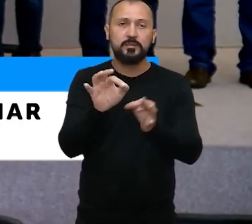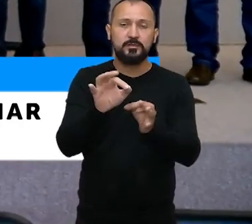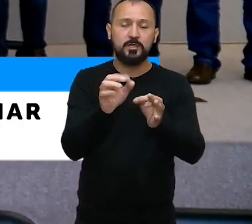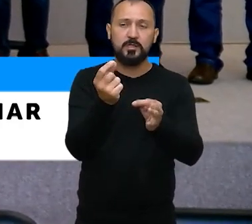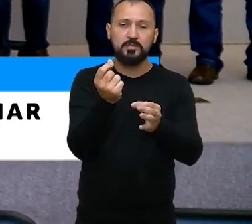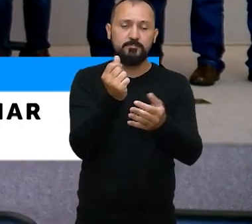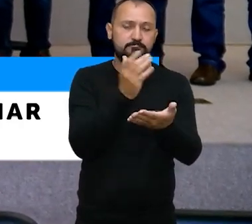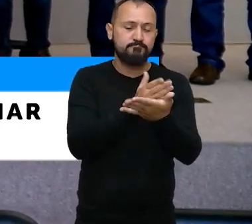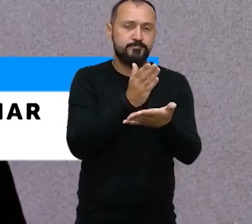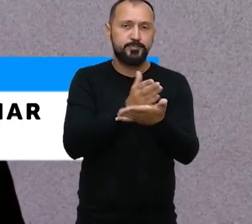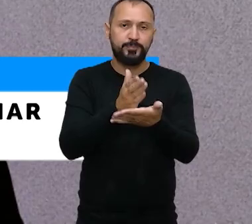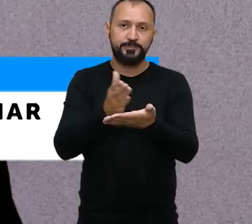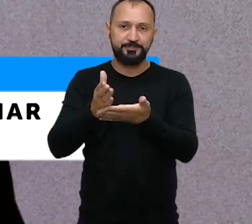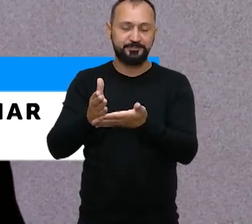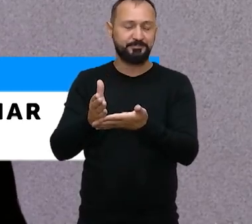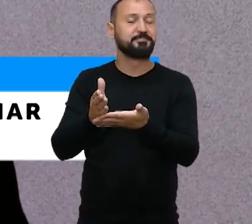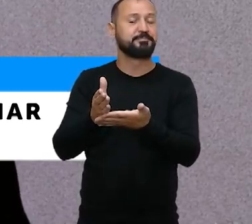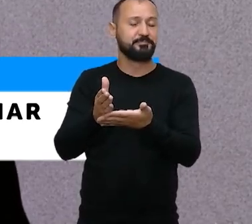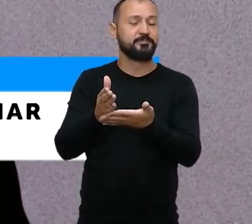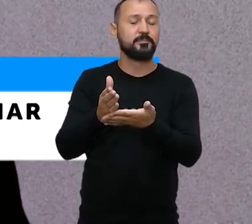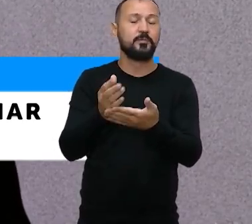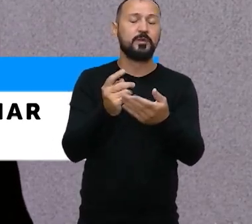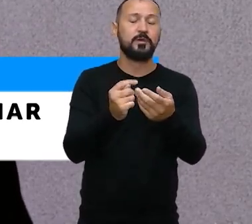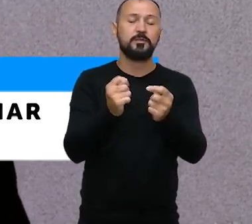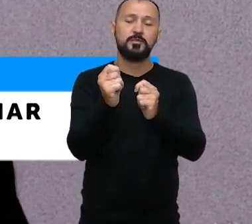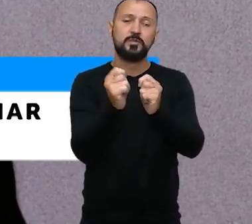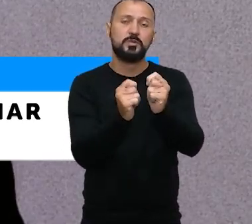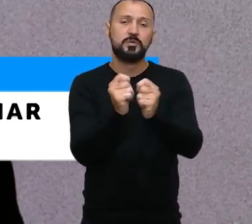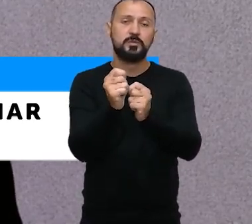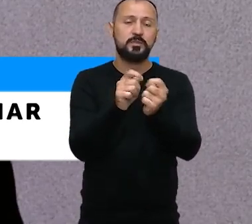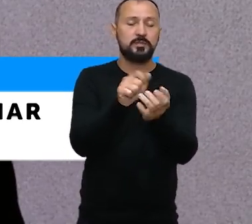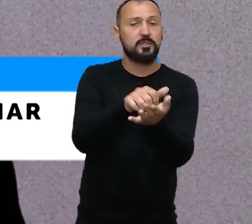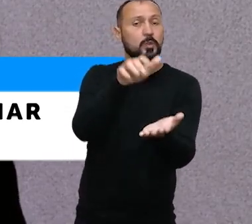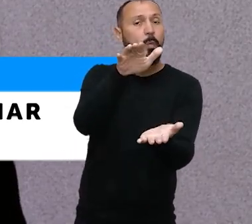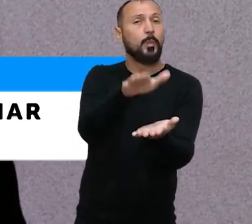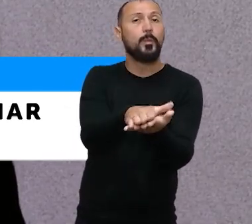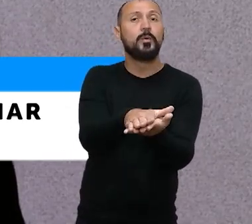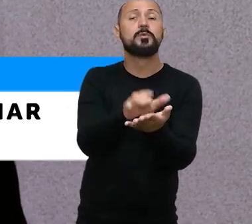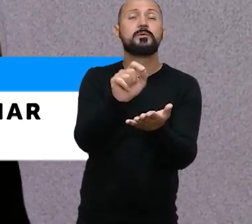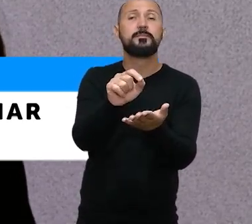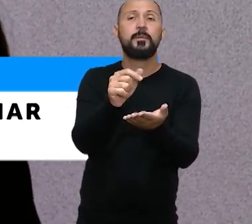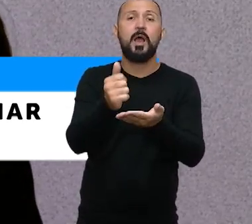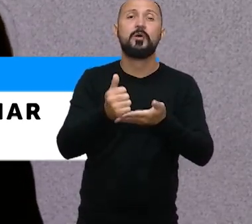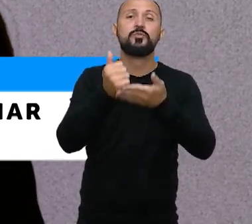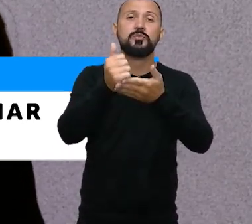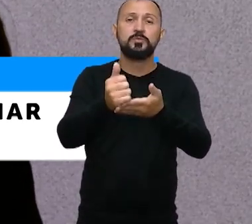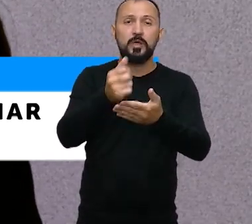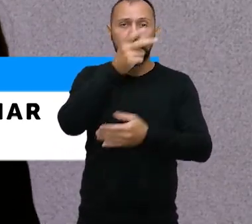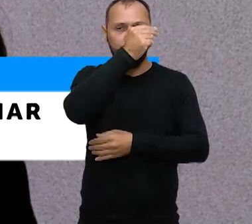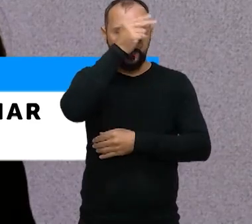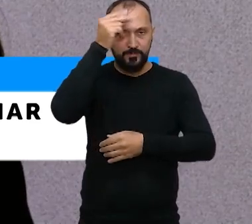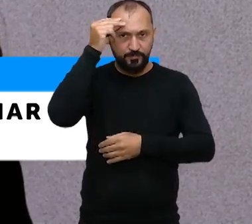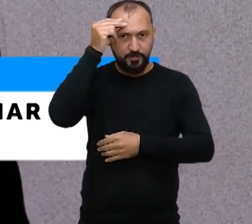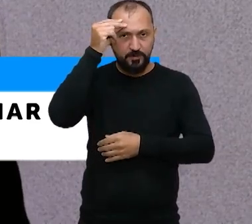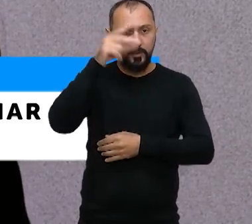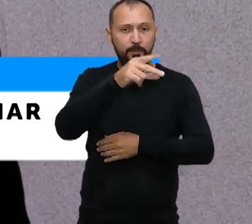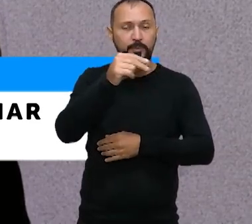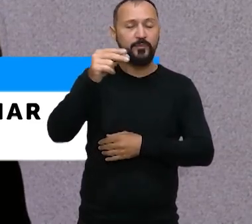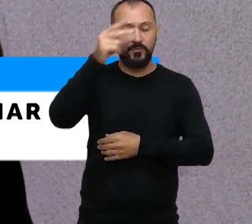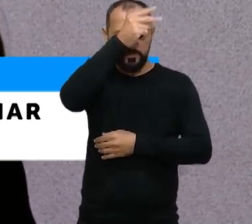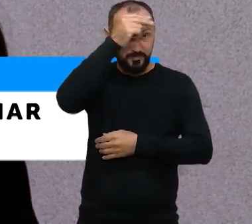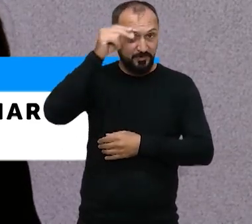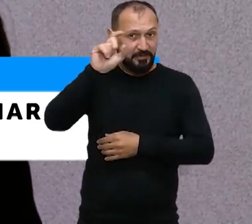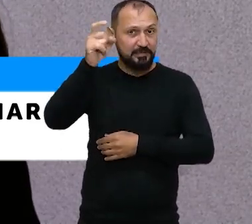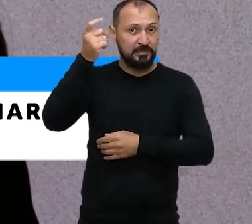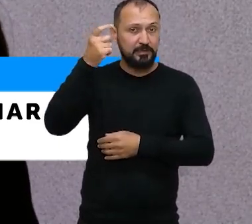esse reparcelamento e a diminuição das multas para propiciar que os prefeitos e ex-prefeitos possam